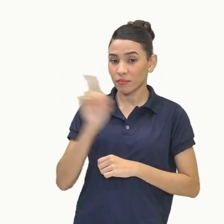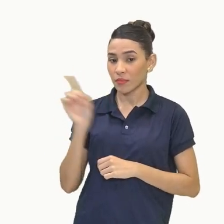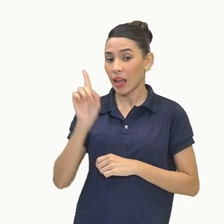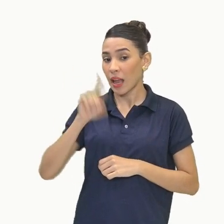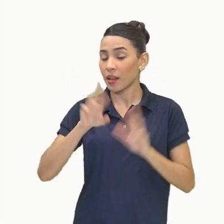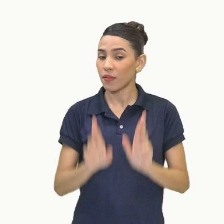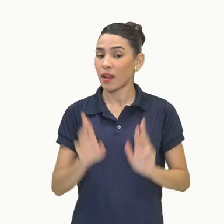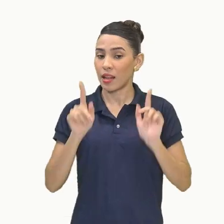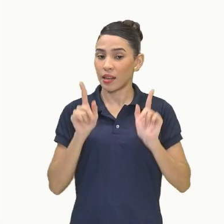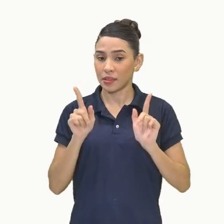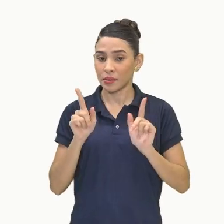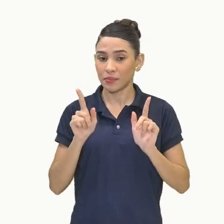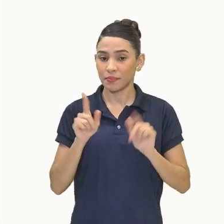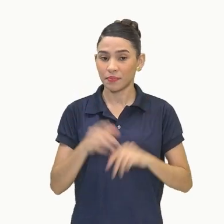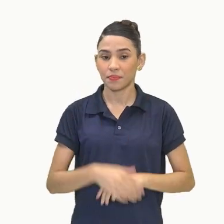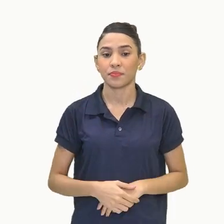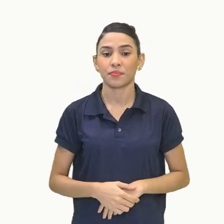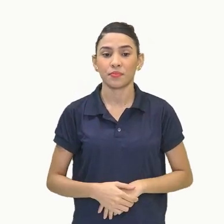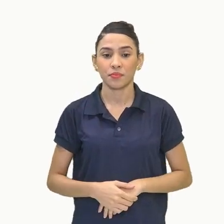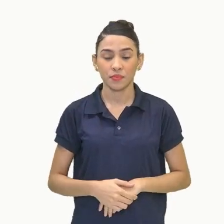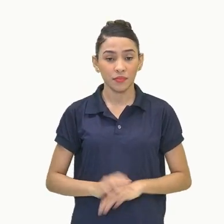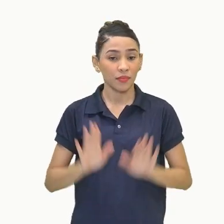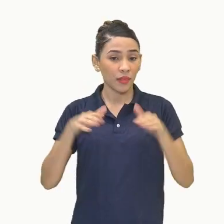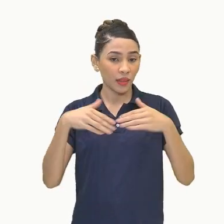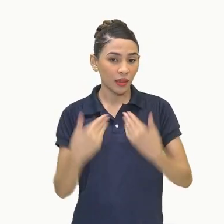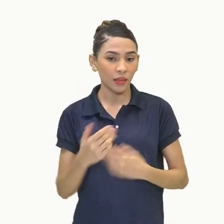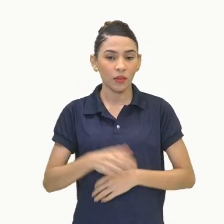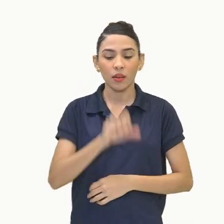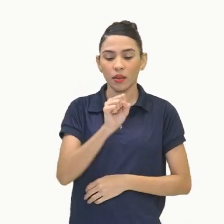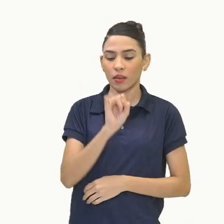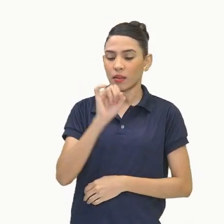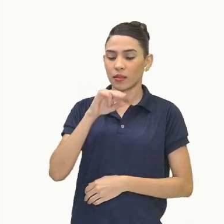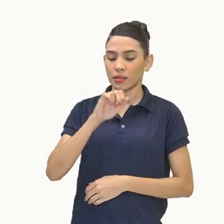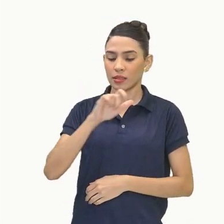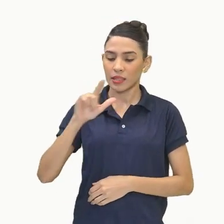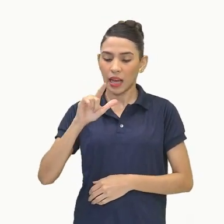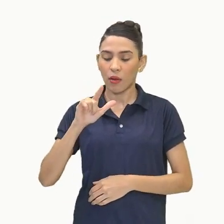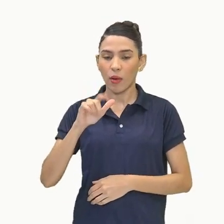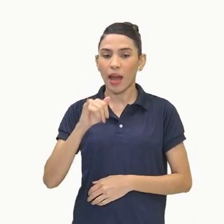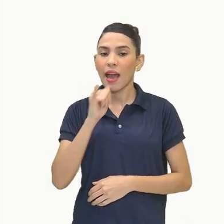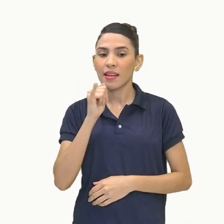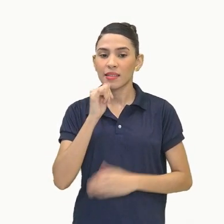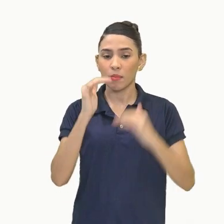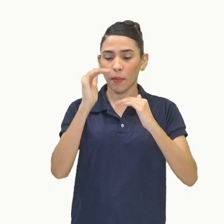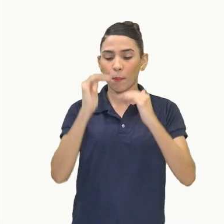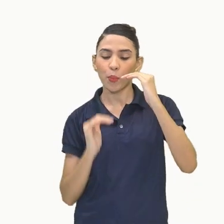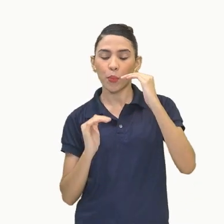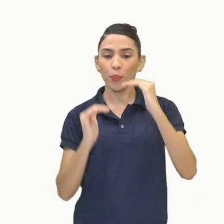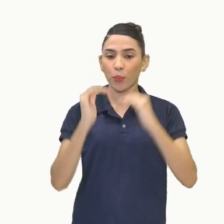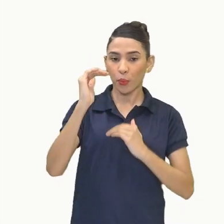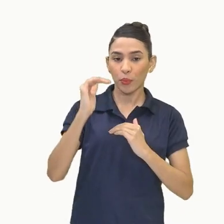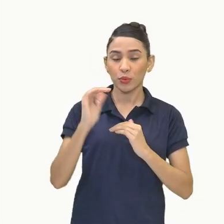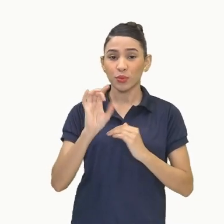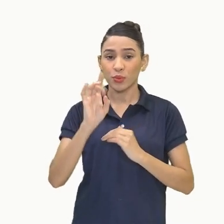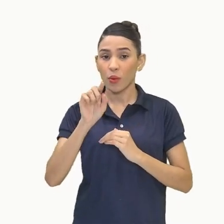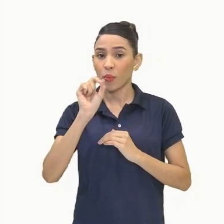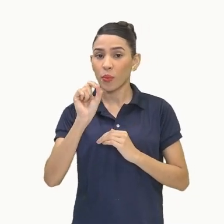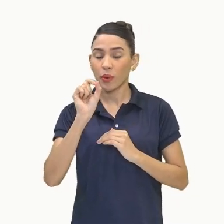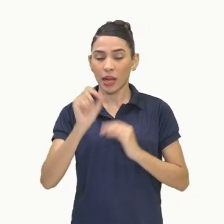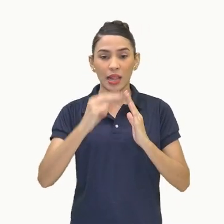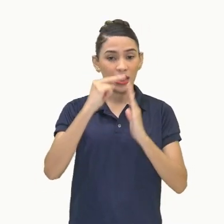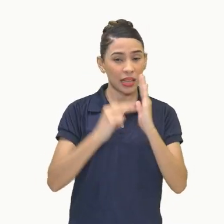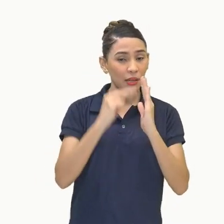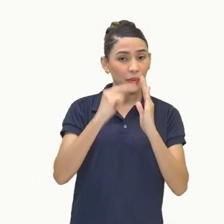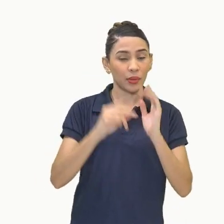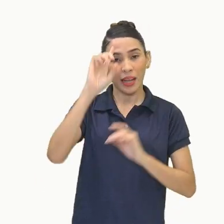contrário, 15 é maior do que 12. Então, o sinal do maior que, menor que, é só uma questão mesmo de leitura. A